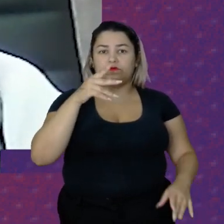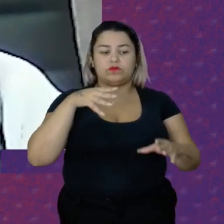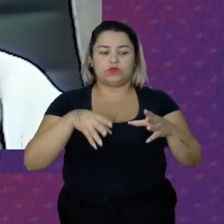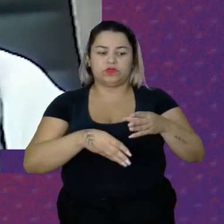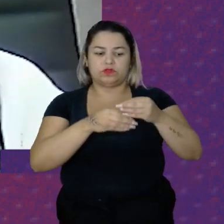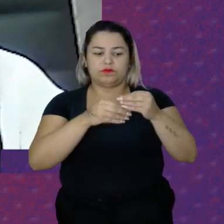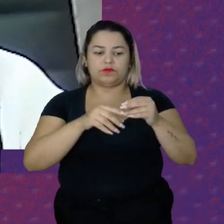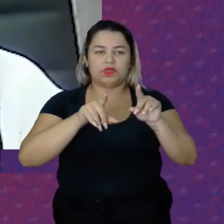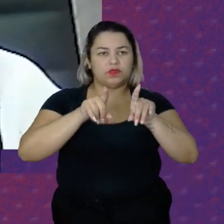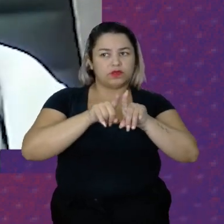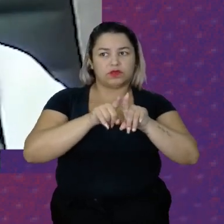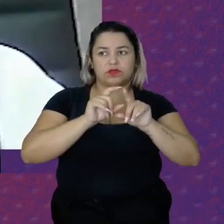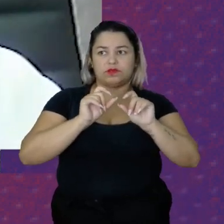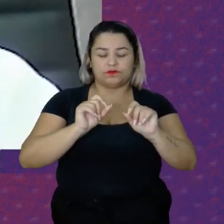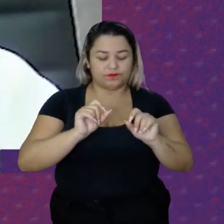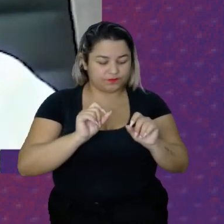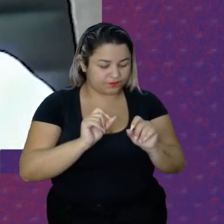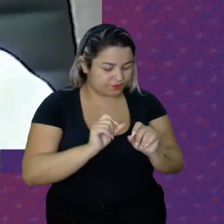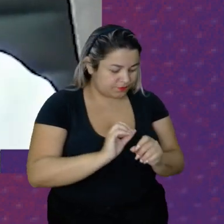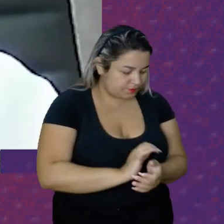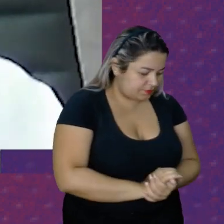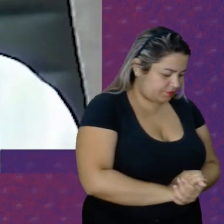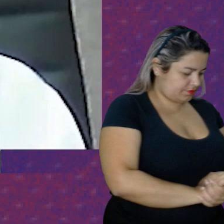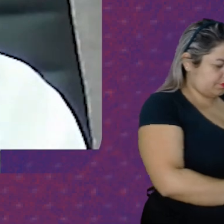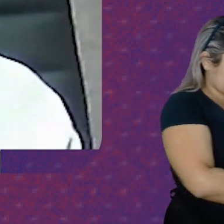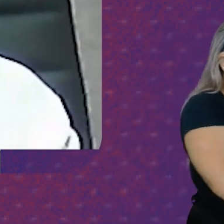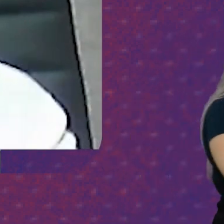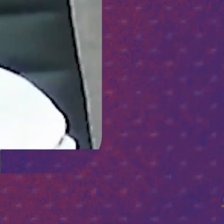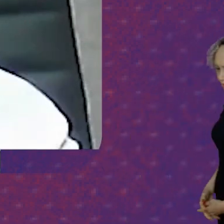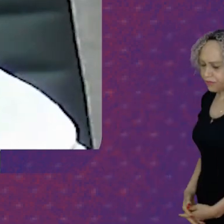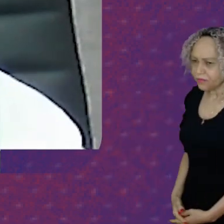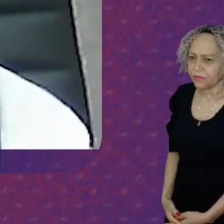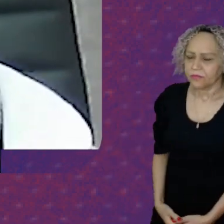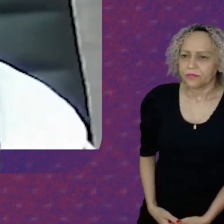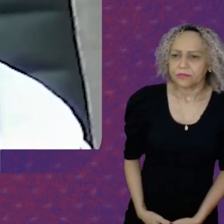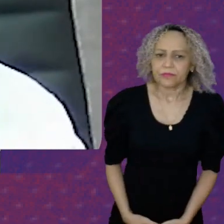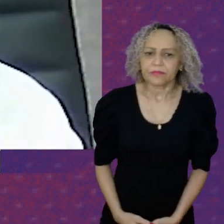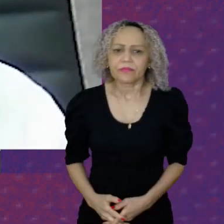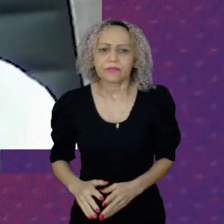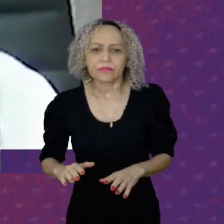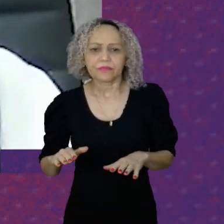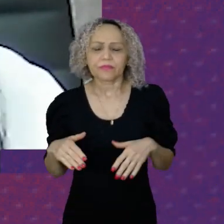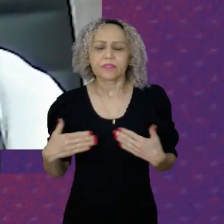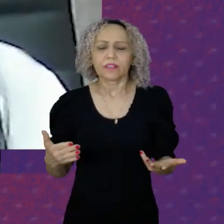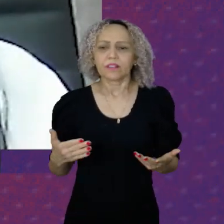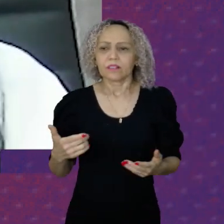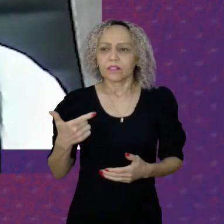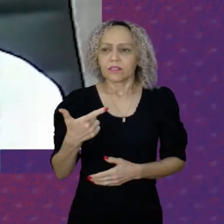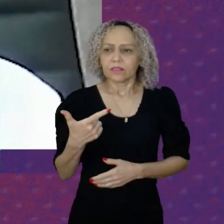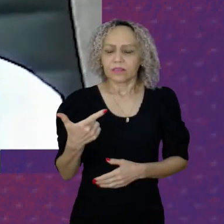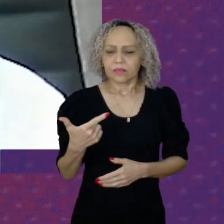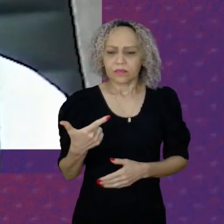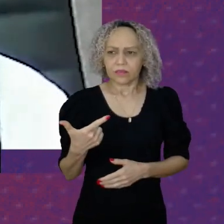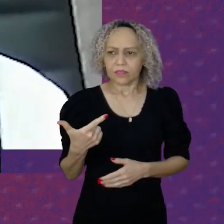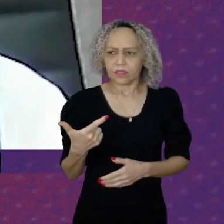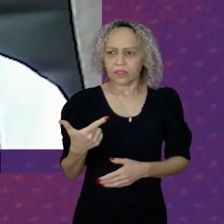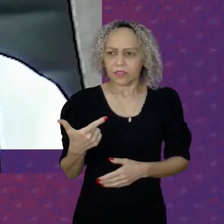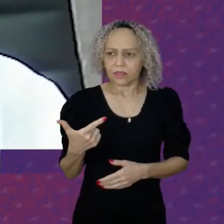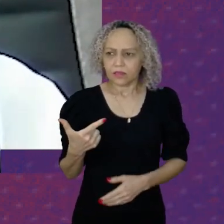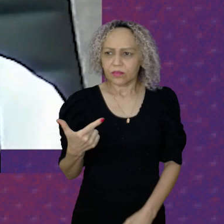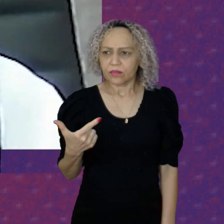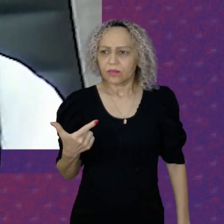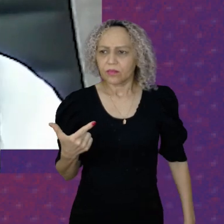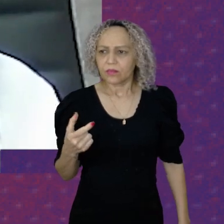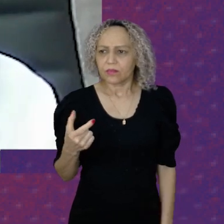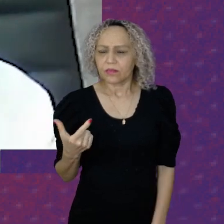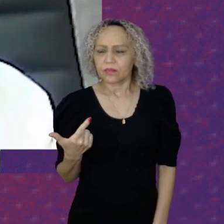Lauro de Freitas e veio entregar, inclusive, as 239 casas em Portão, e mais 313 casas na